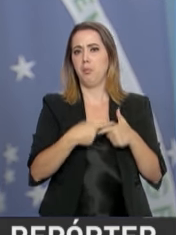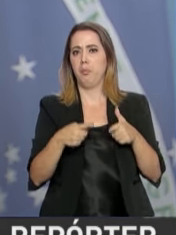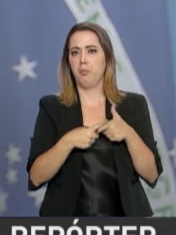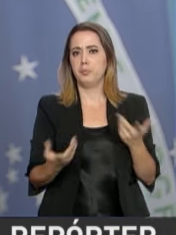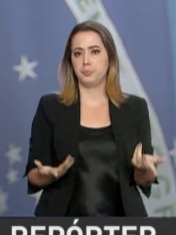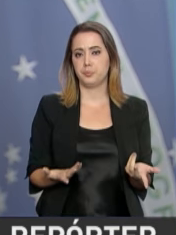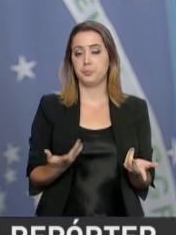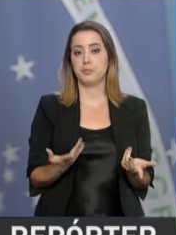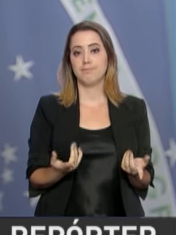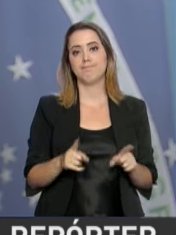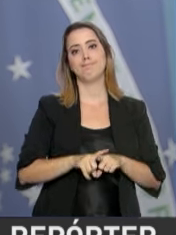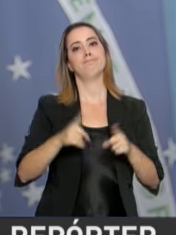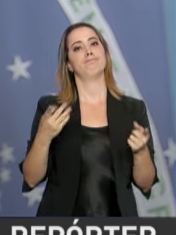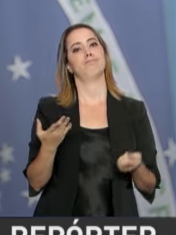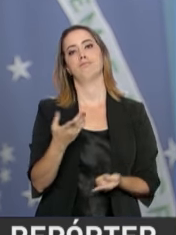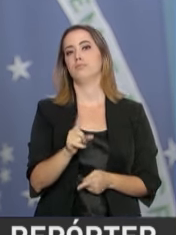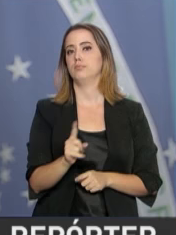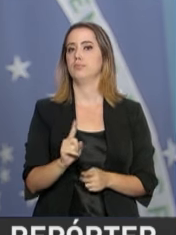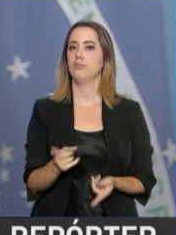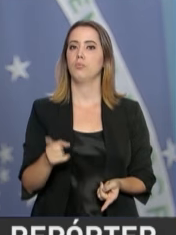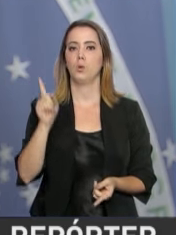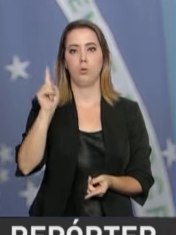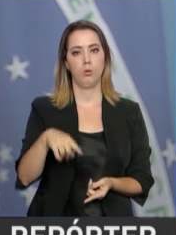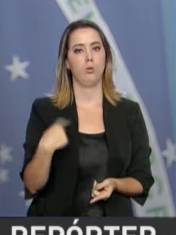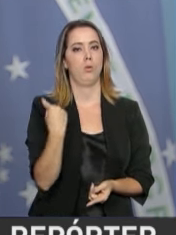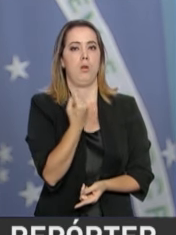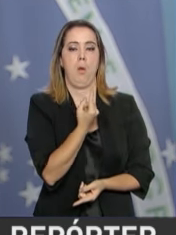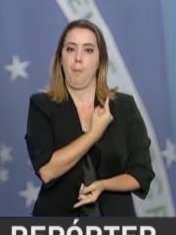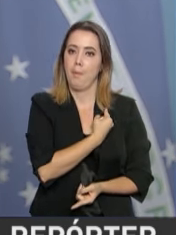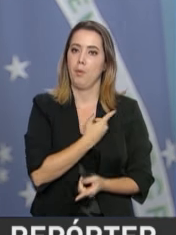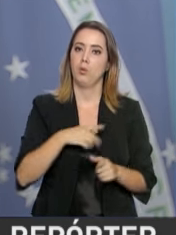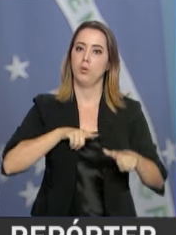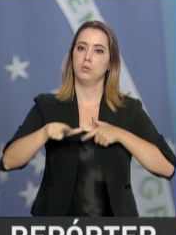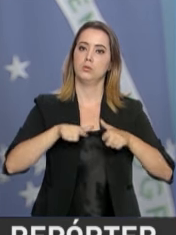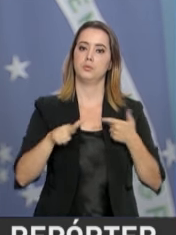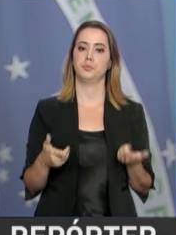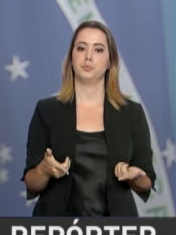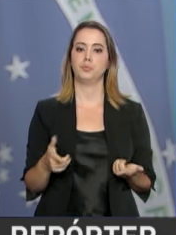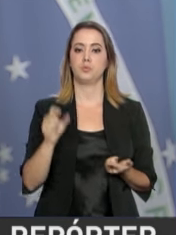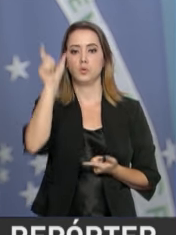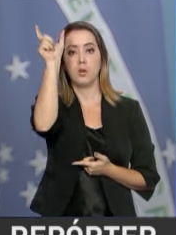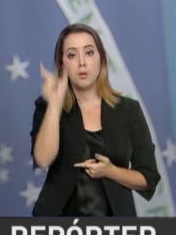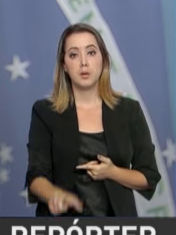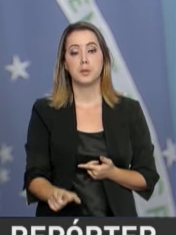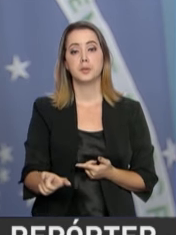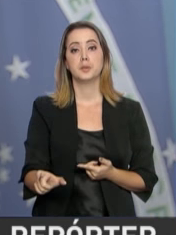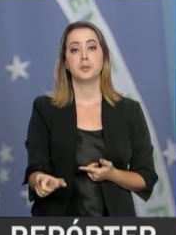desarticulado. Mas esta não é a missão de quem